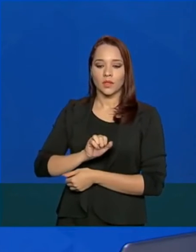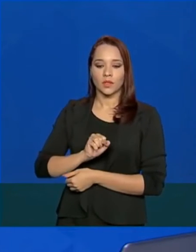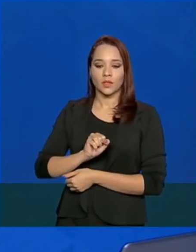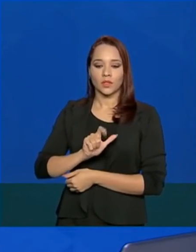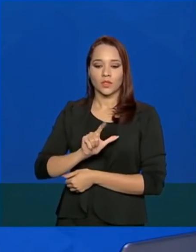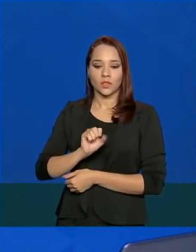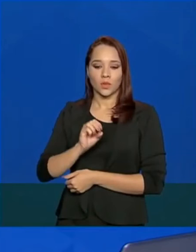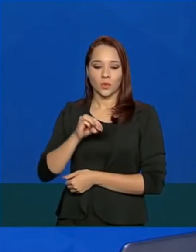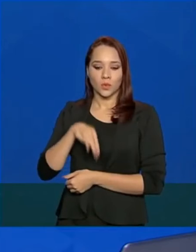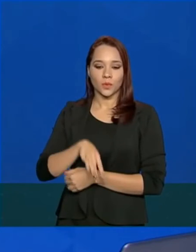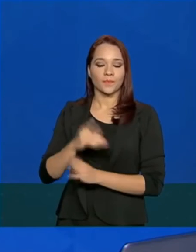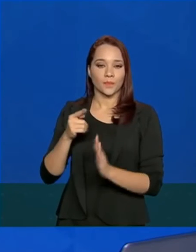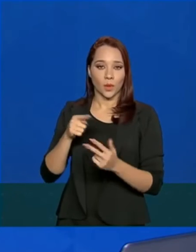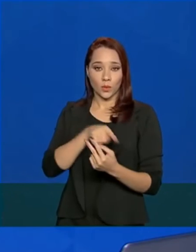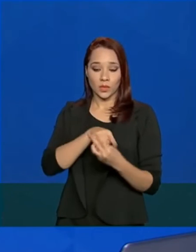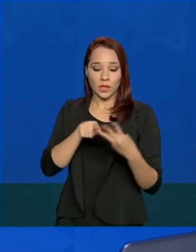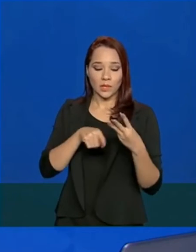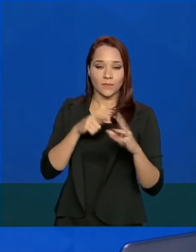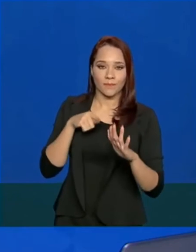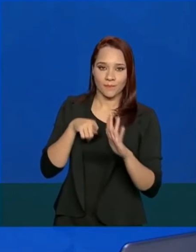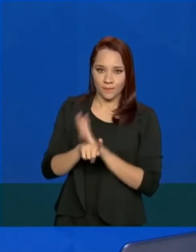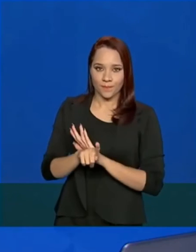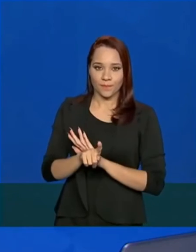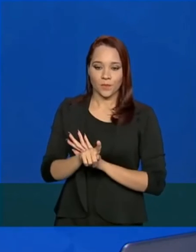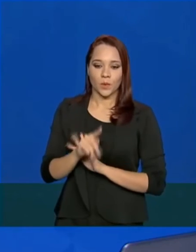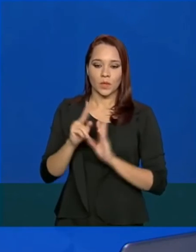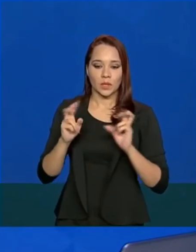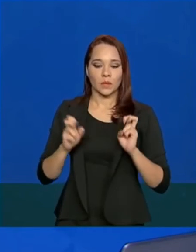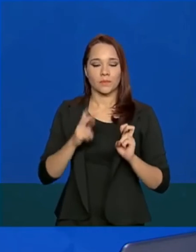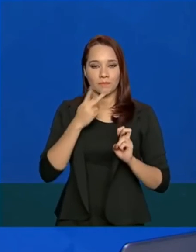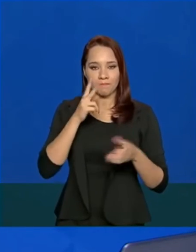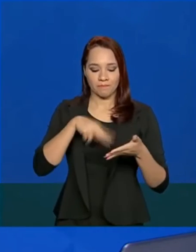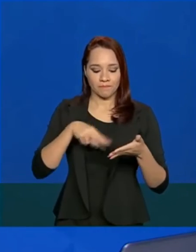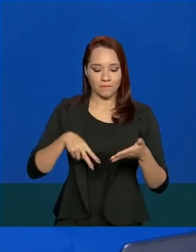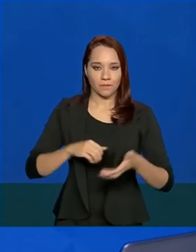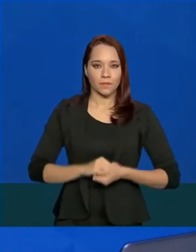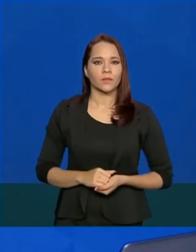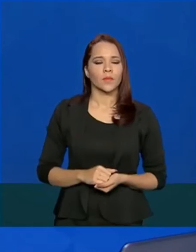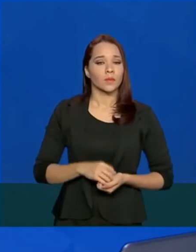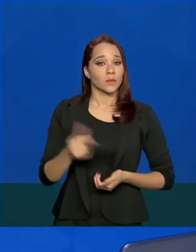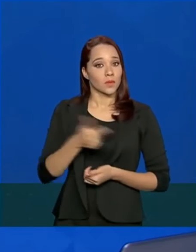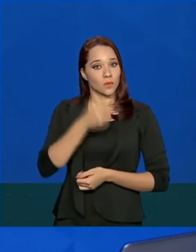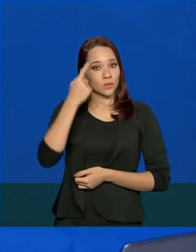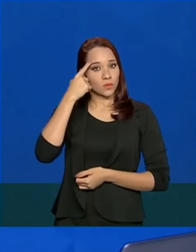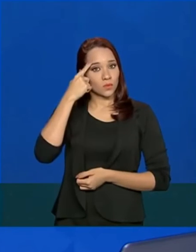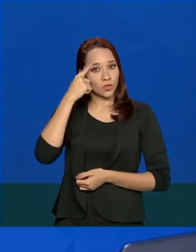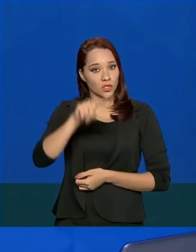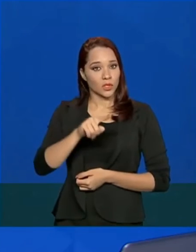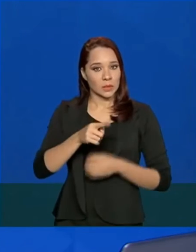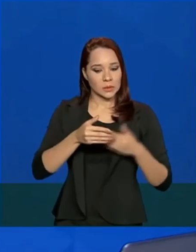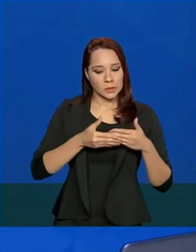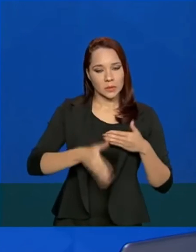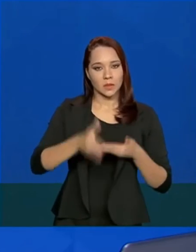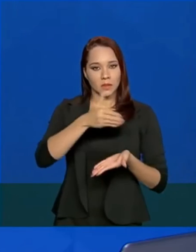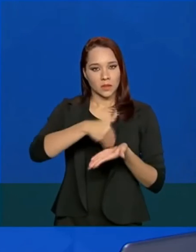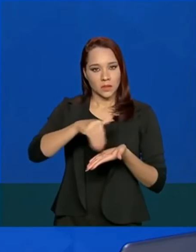Exame. Eles fazem as perguntas que eu vou ler agora. Pelo segundo dia seguido, a Secretaria Estadual de